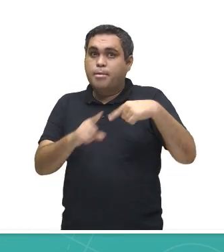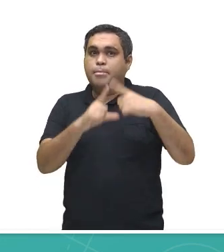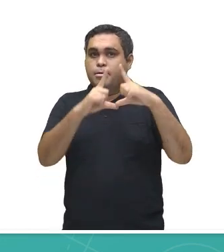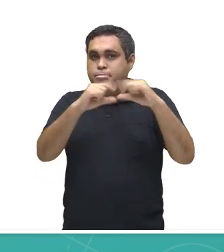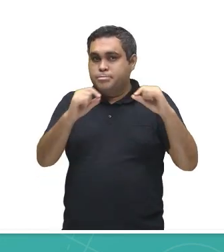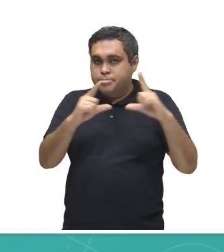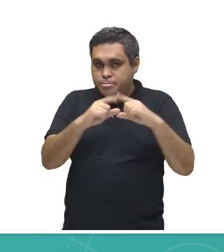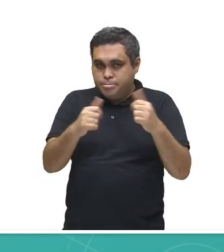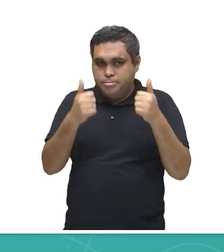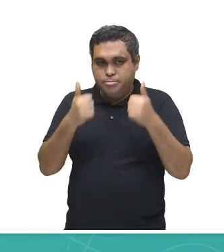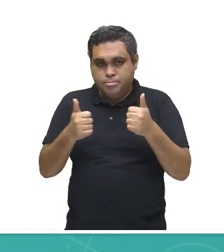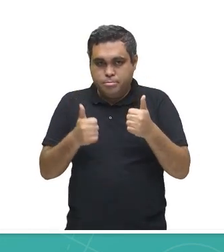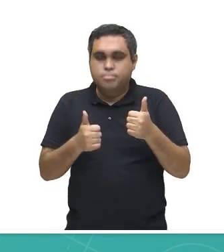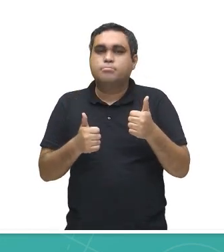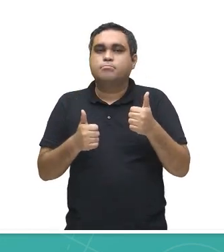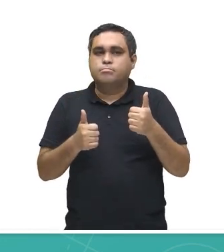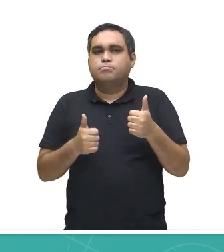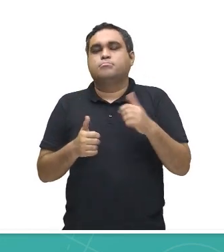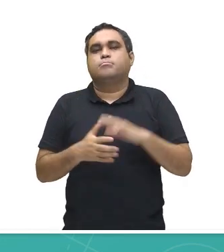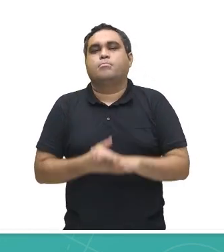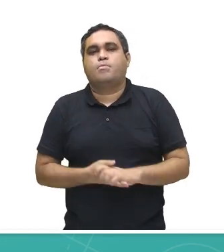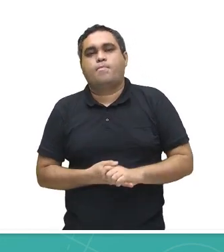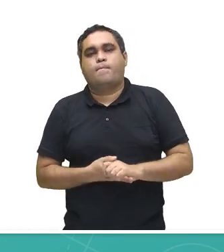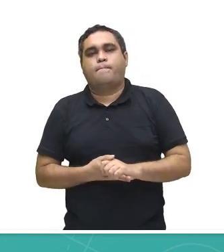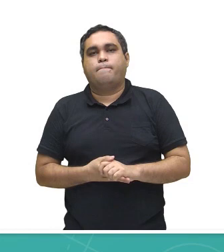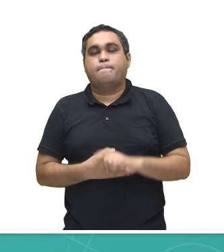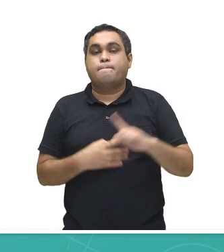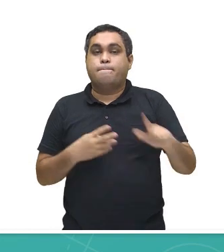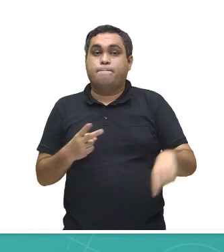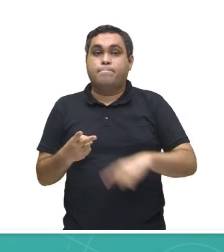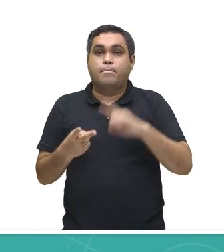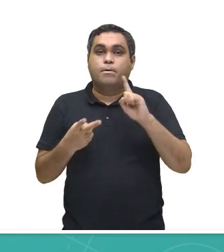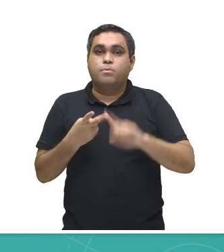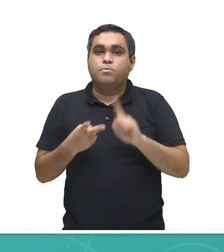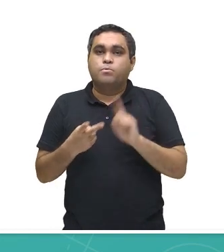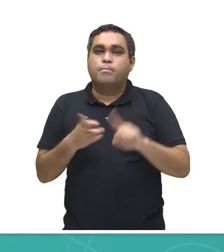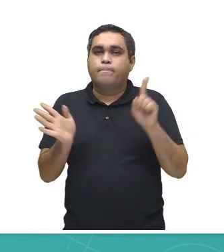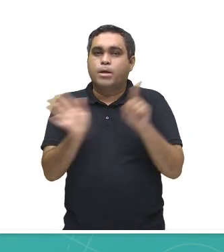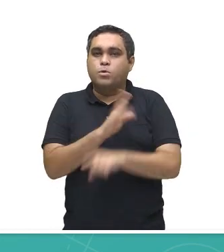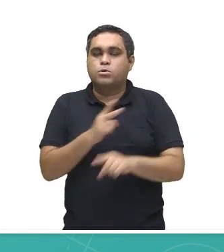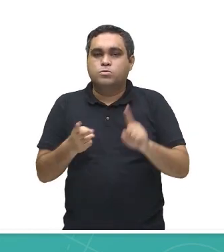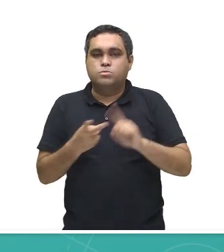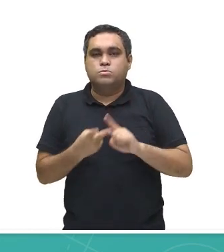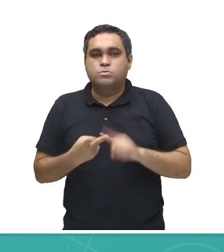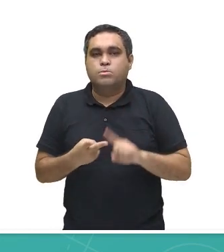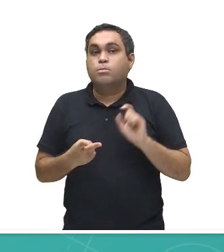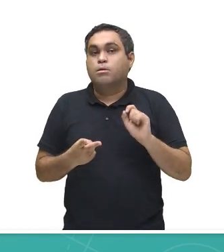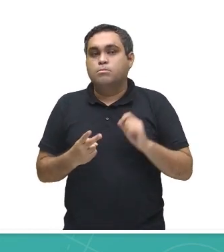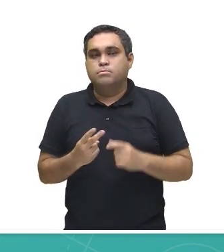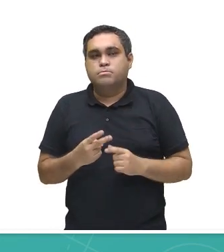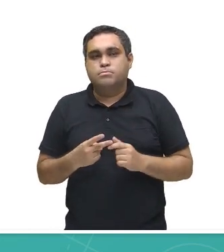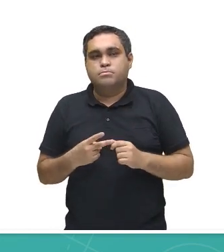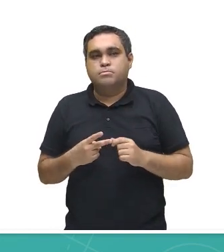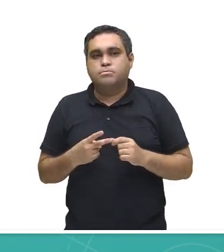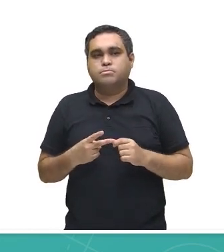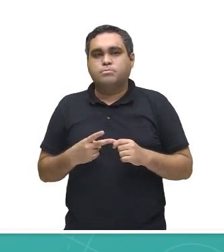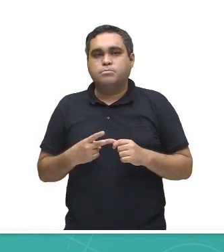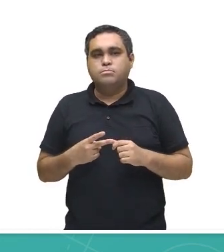de número 1. Tá certo, gente? Na questão número 2... vamos verificar